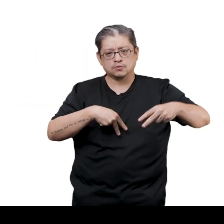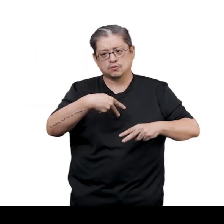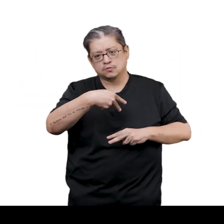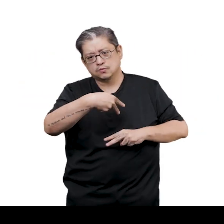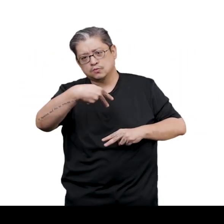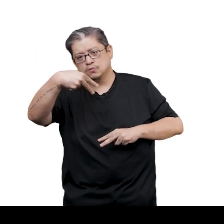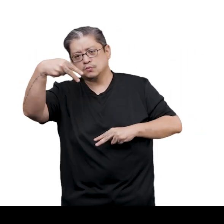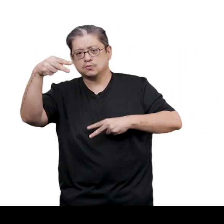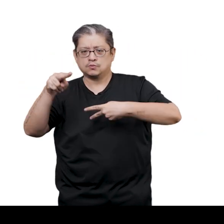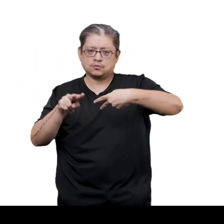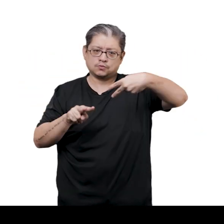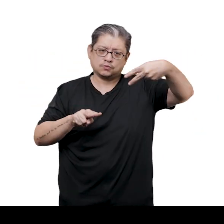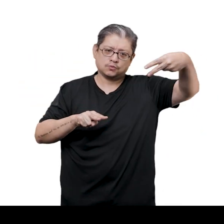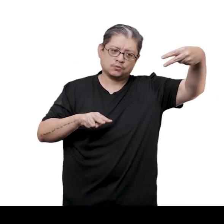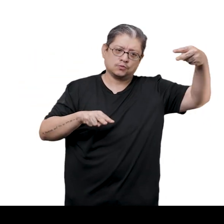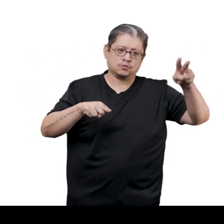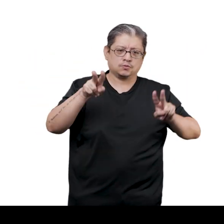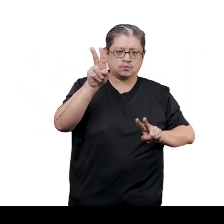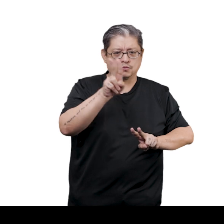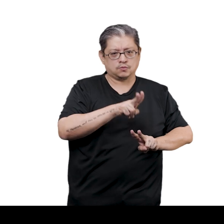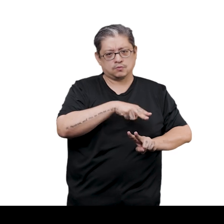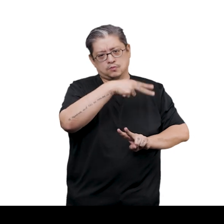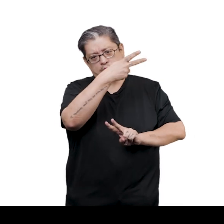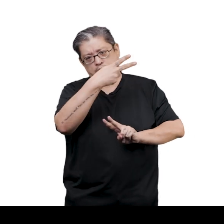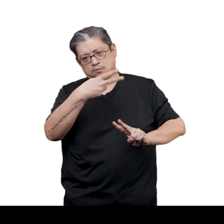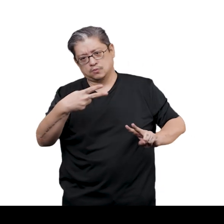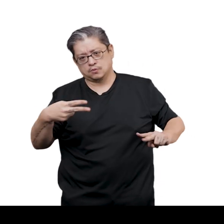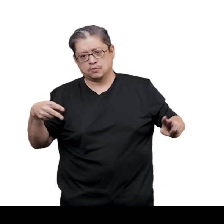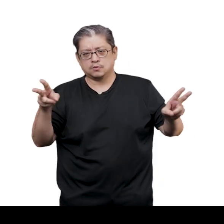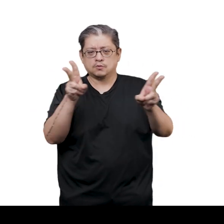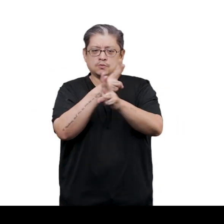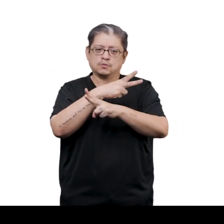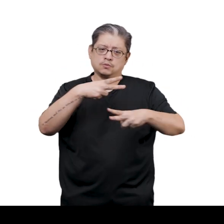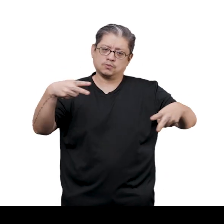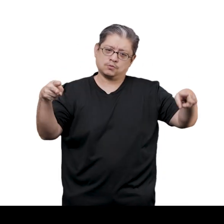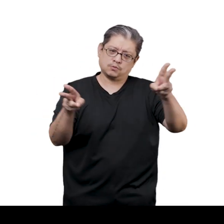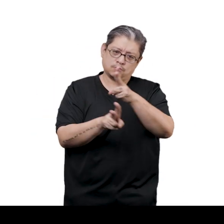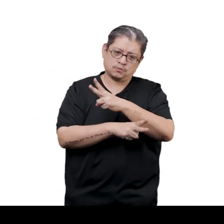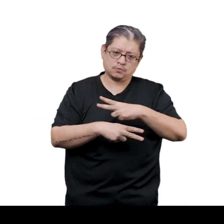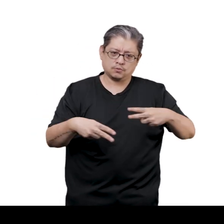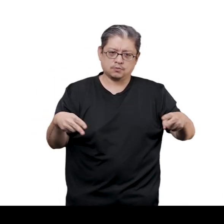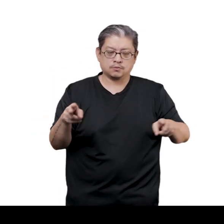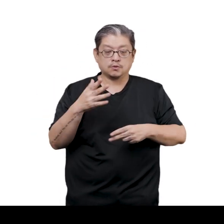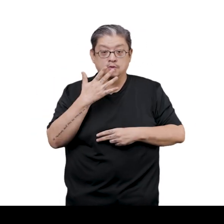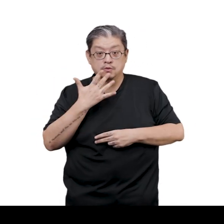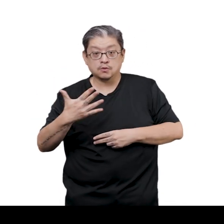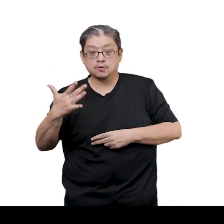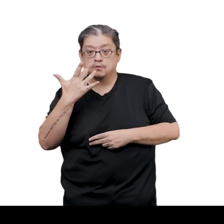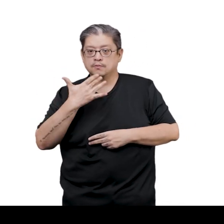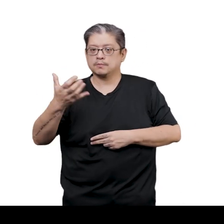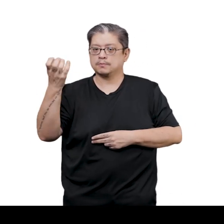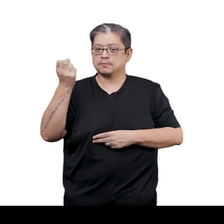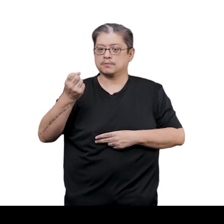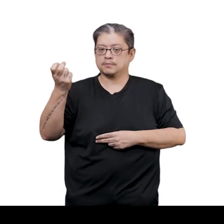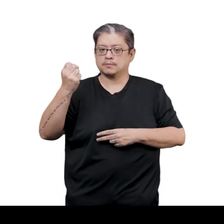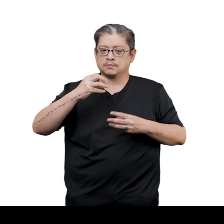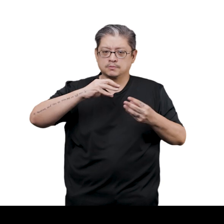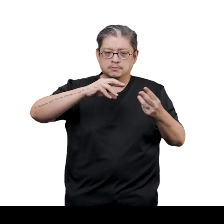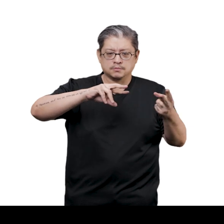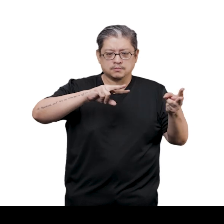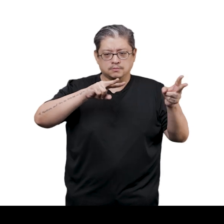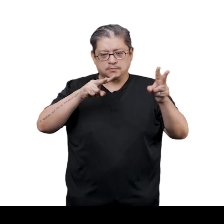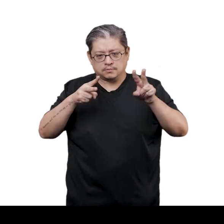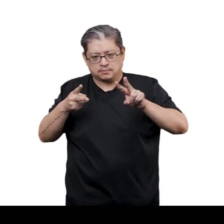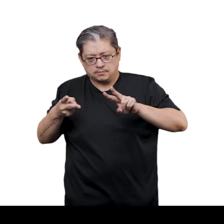mais largos do que linhas finas. Cada um se assemelha a uma faixa diagonal de tinta esbranquiçada com